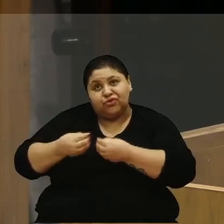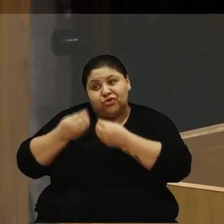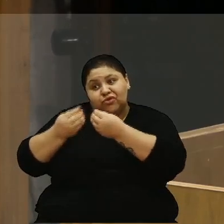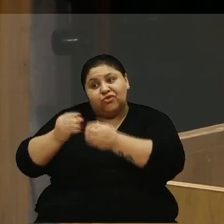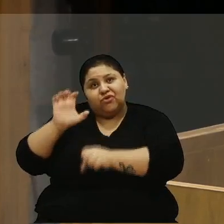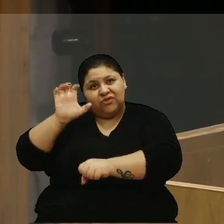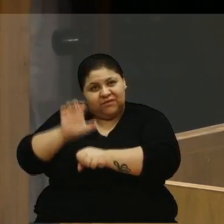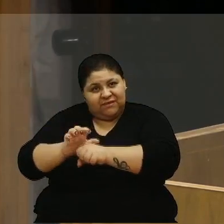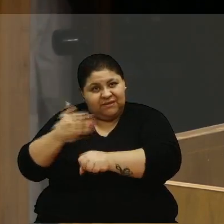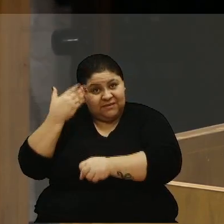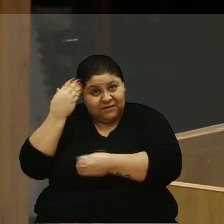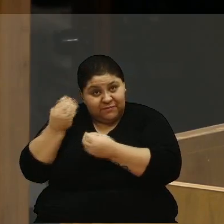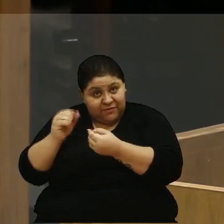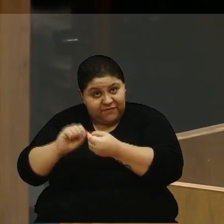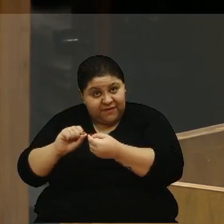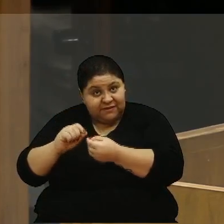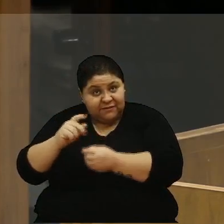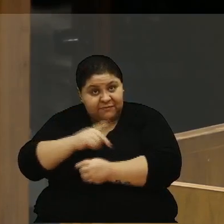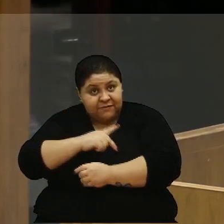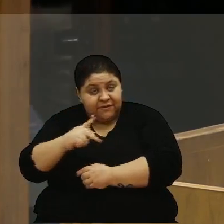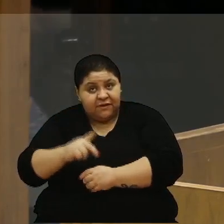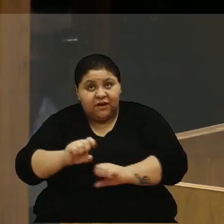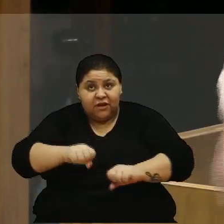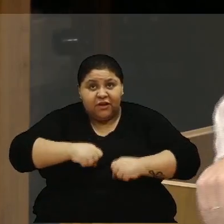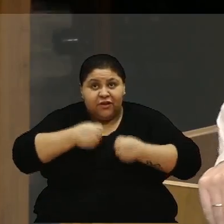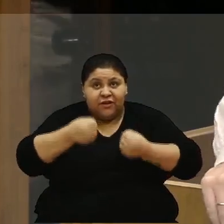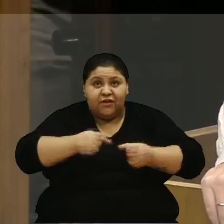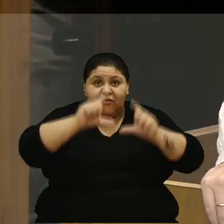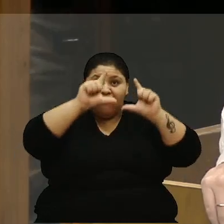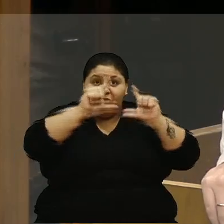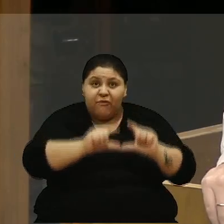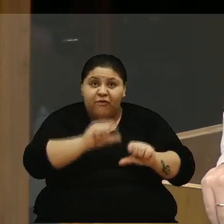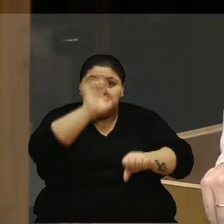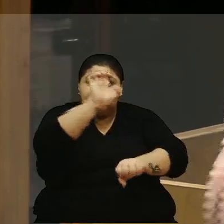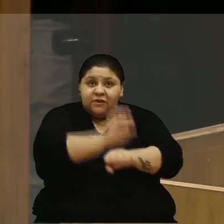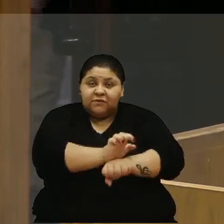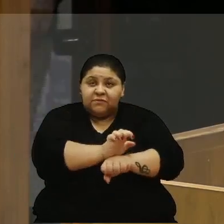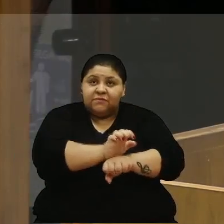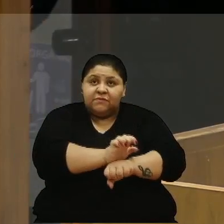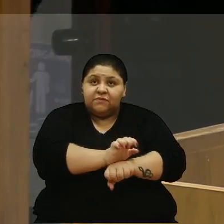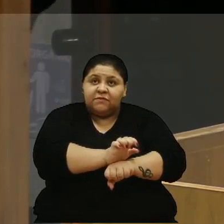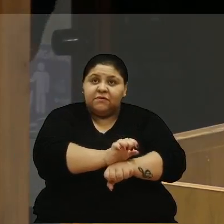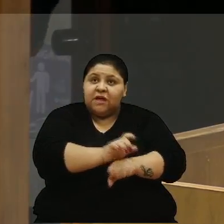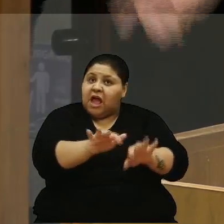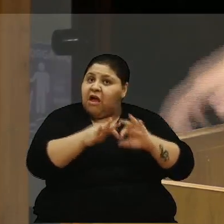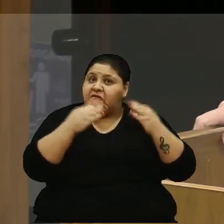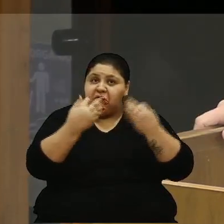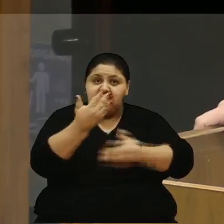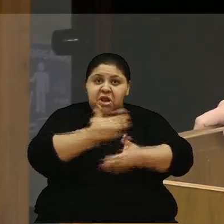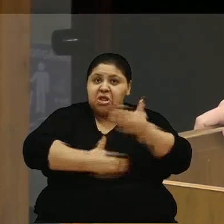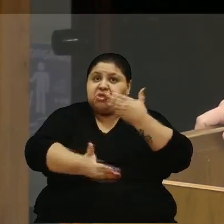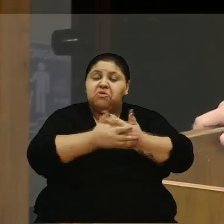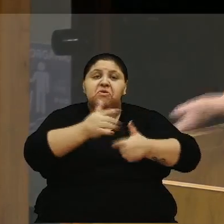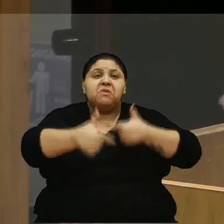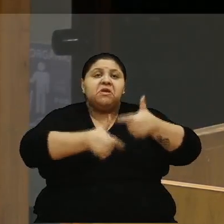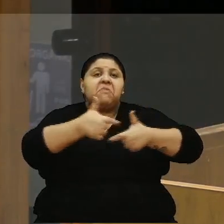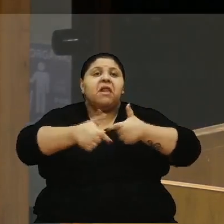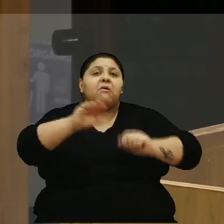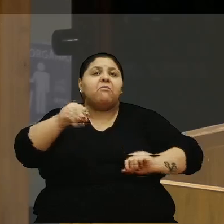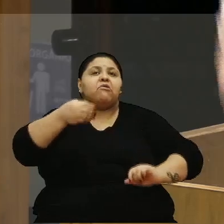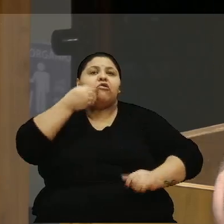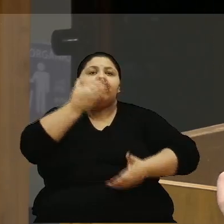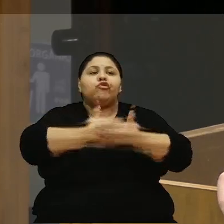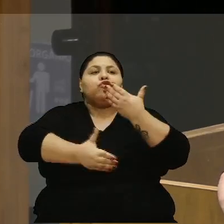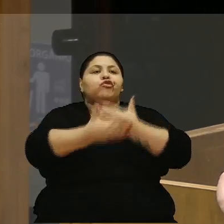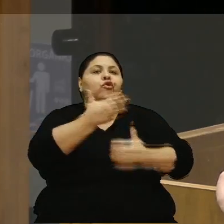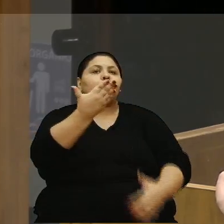Estado, sabe o que faz, presidente Lucas? Defende a redução de Estado. Bota a família inteira a mamar no Estado, todos os